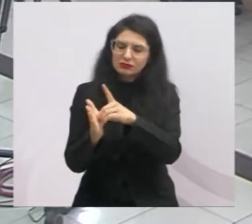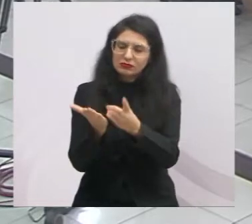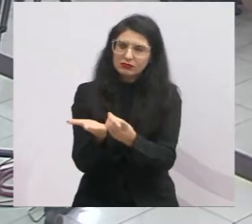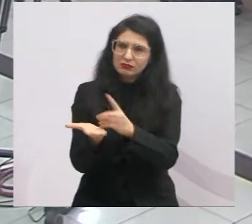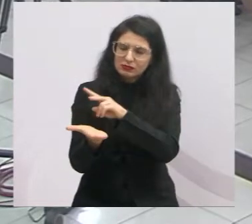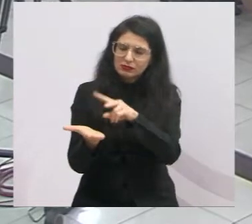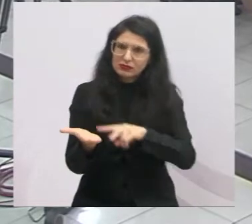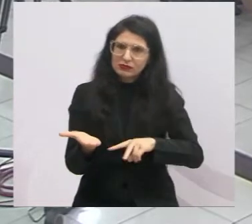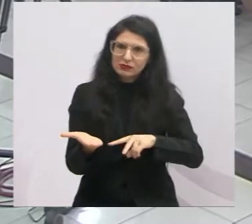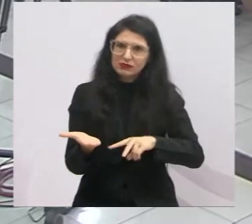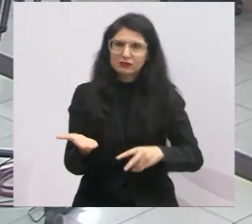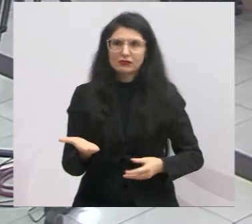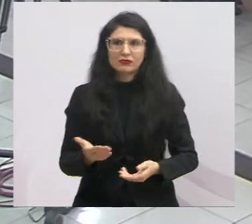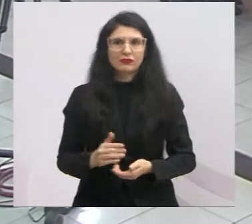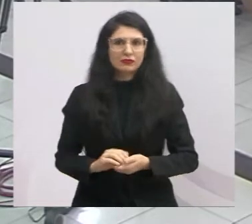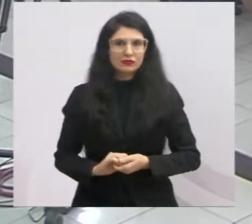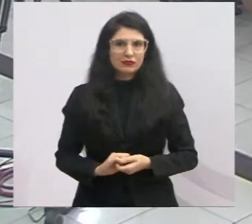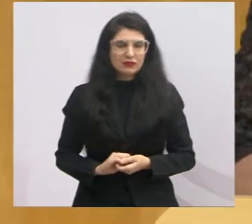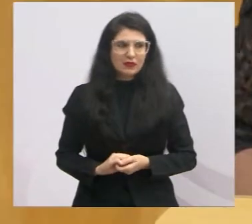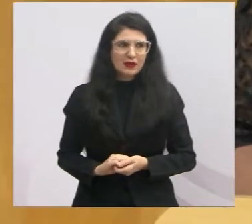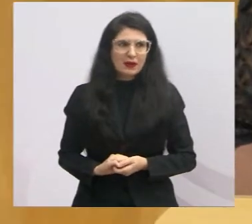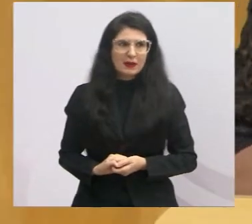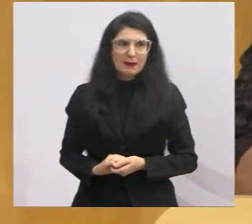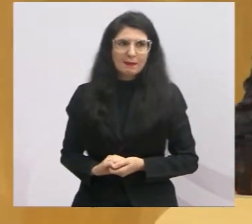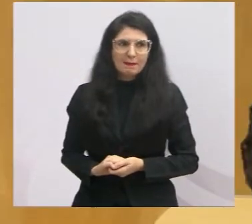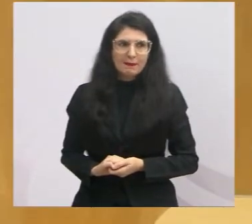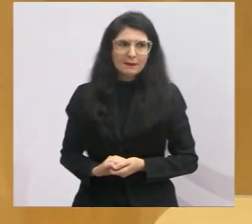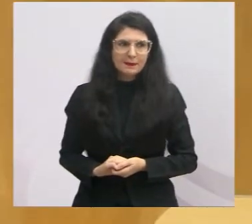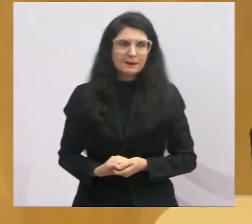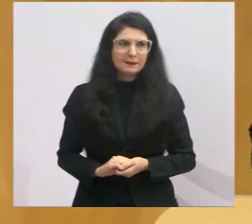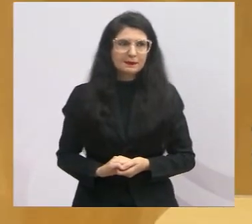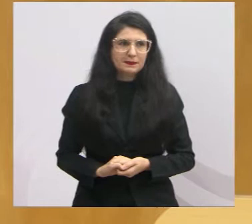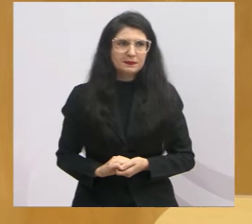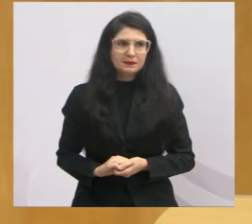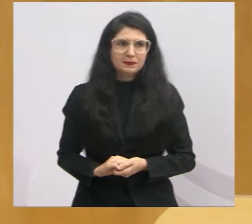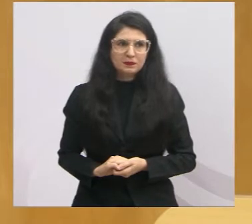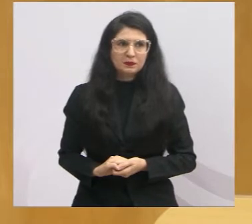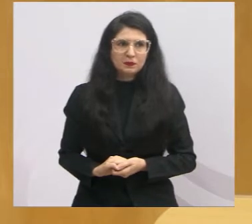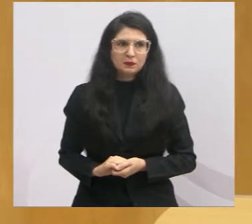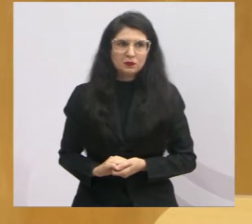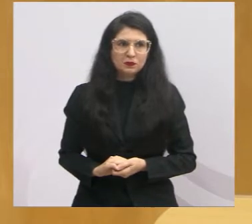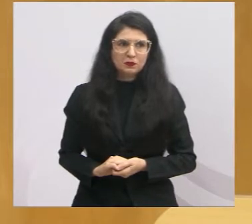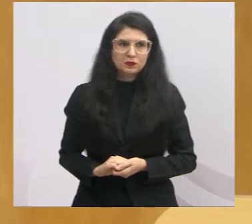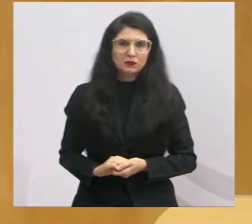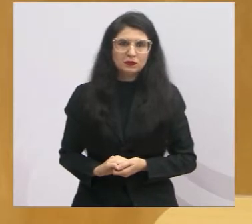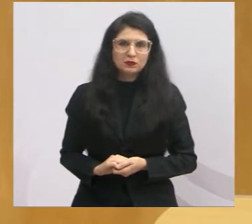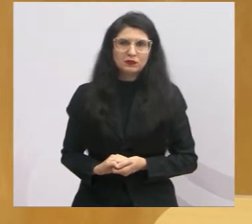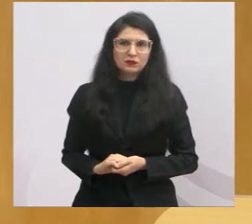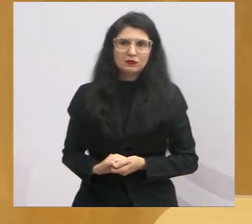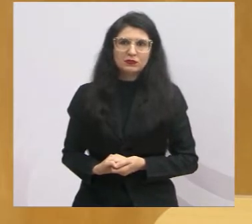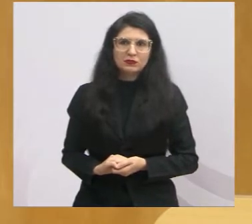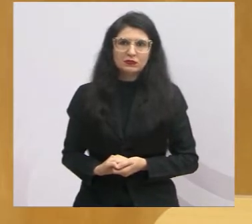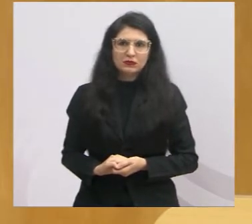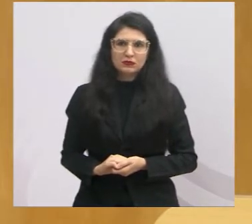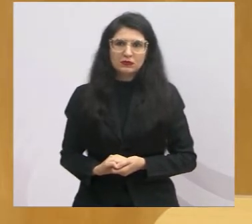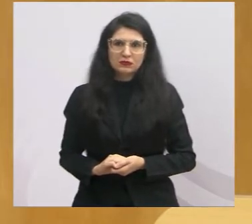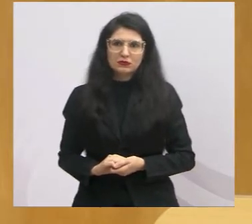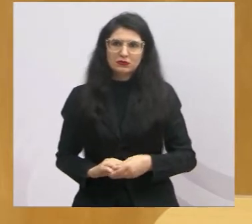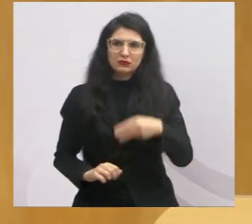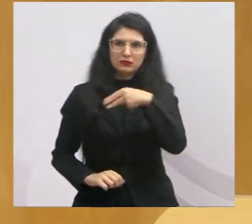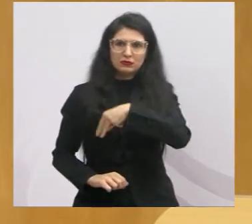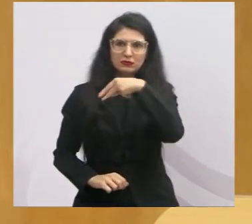do Parque Meia Lua, Paulinho dos Condutores, doutora Márcia Santos,